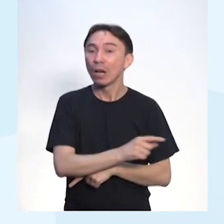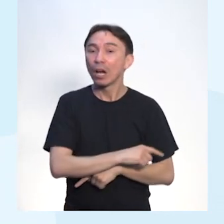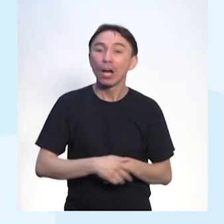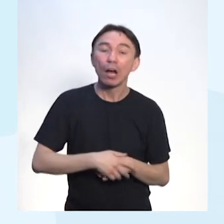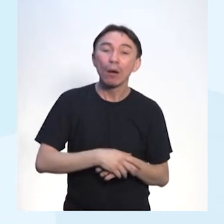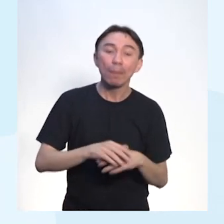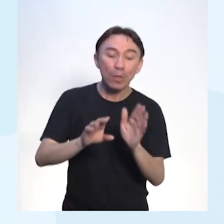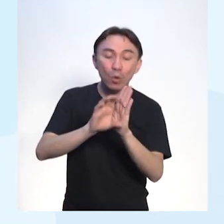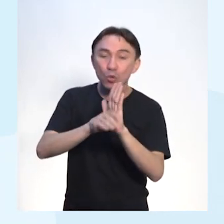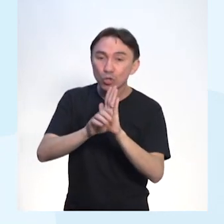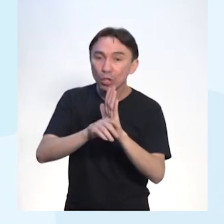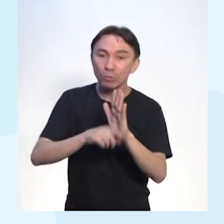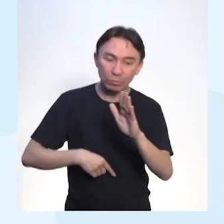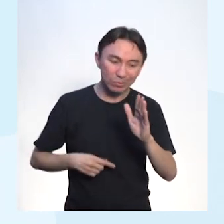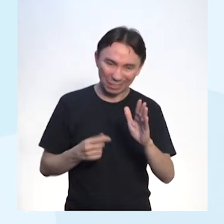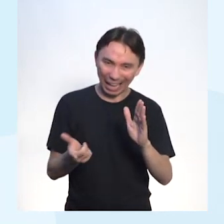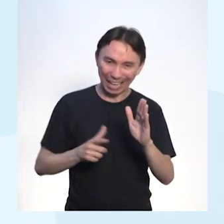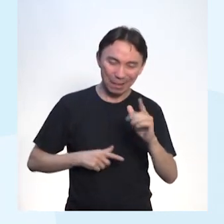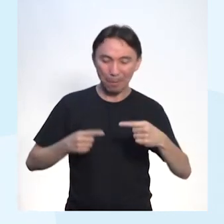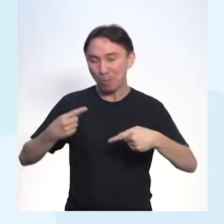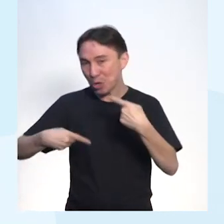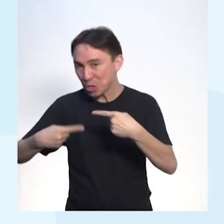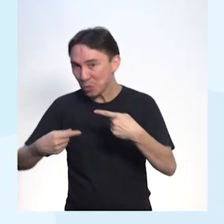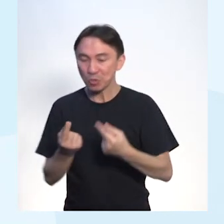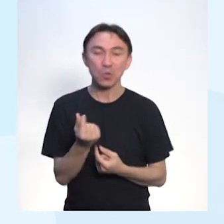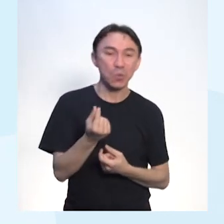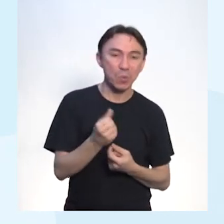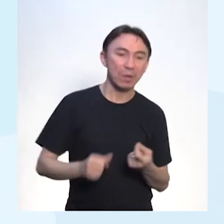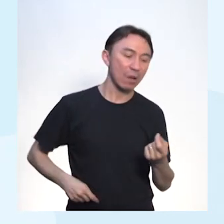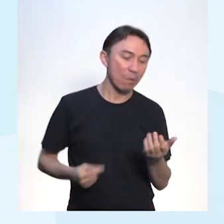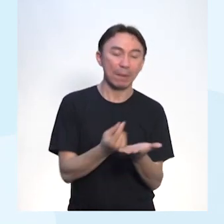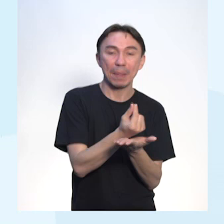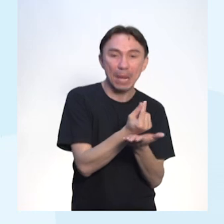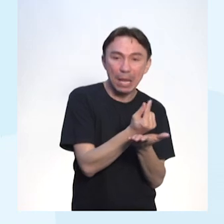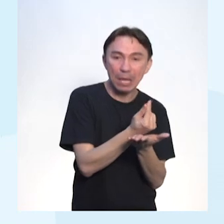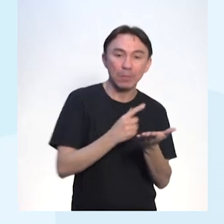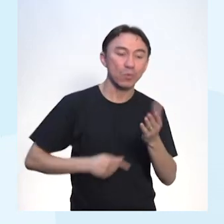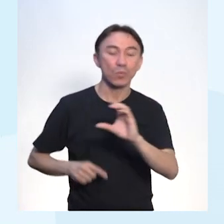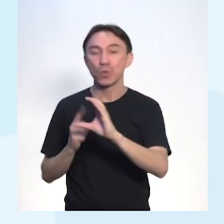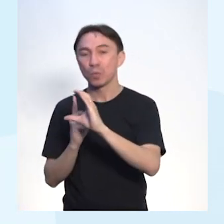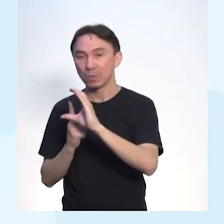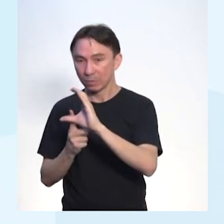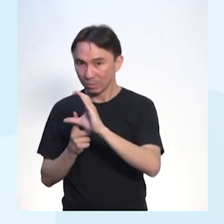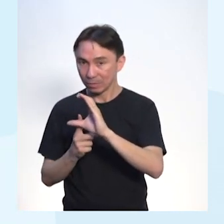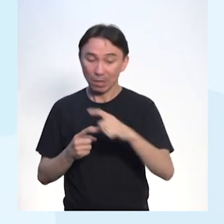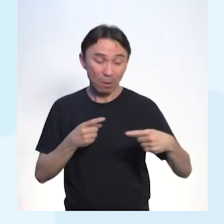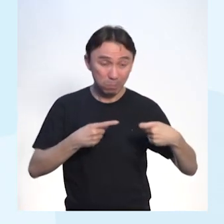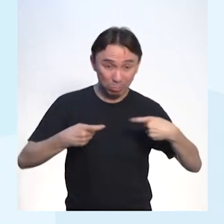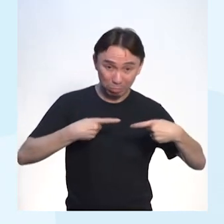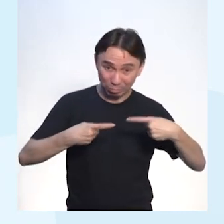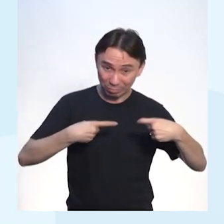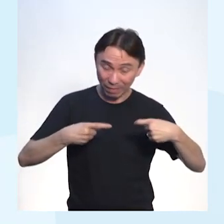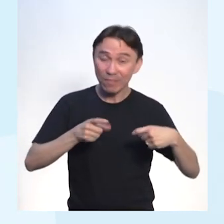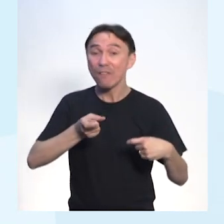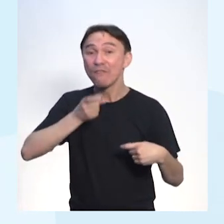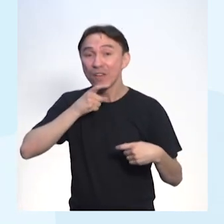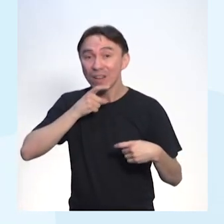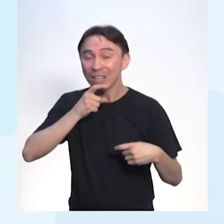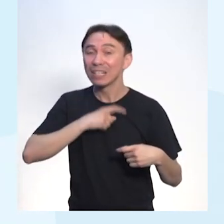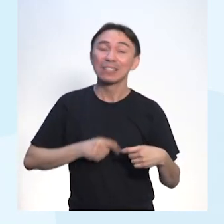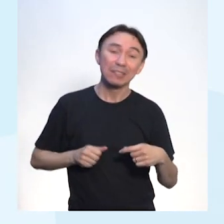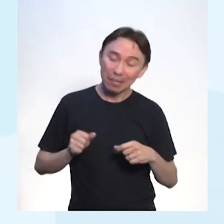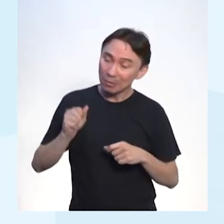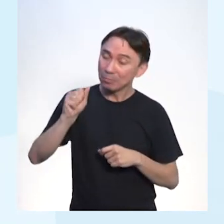capitalismo e o comunismo. Os desdobramentos da Guerra Fria atingiram a Europa, a Ásia e